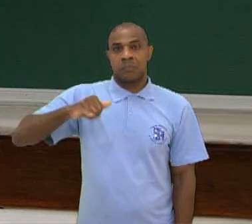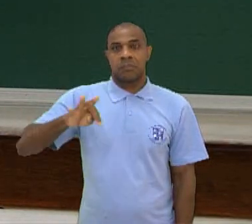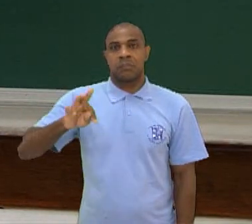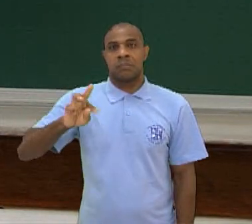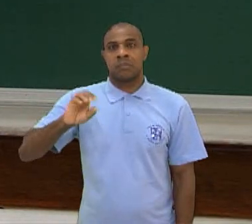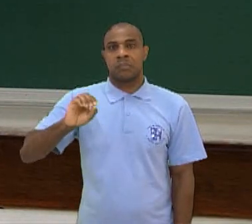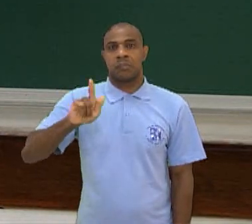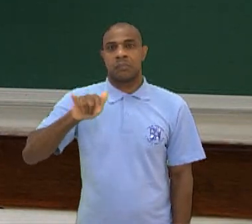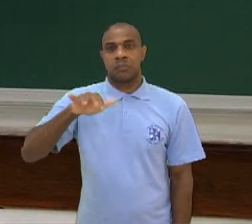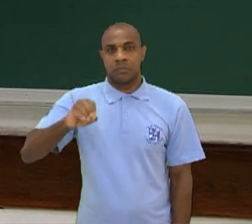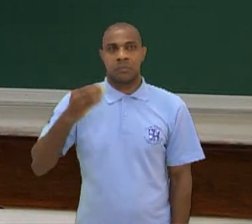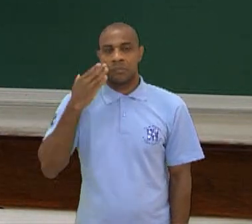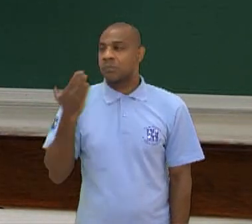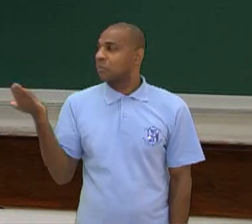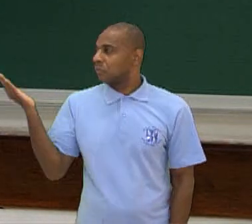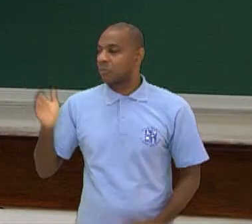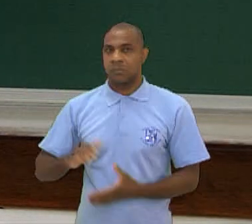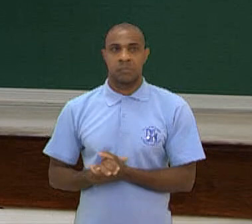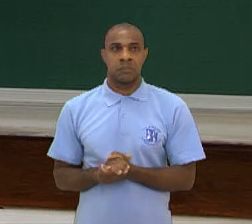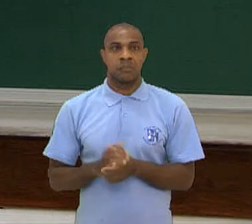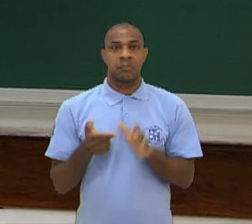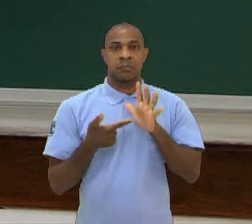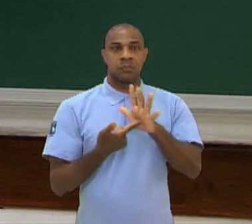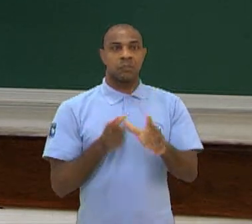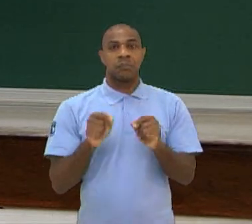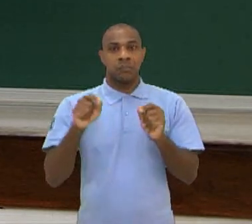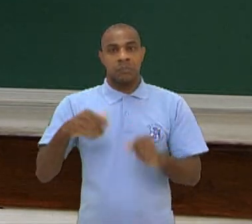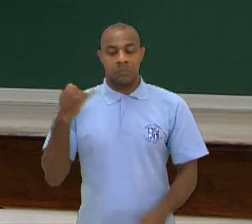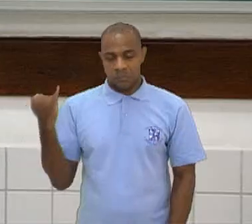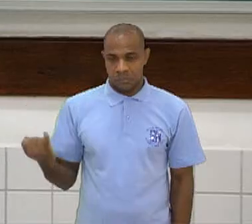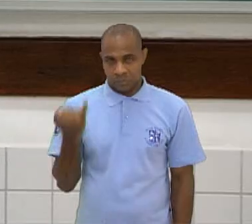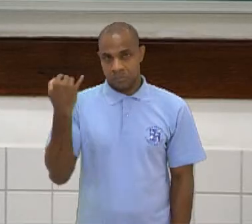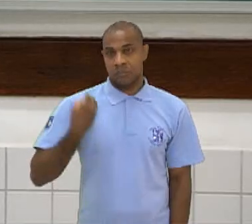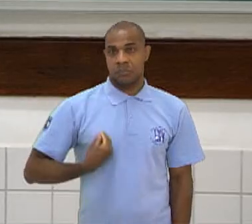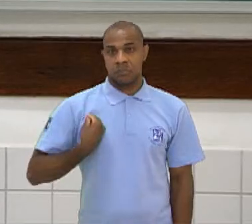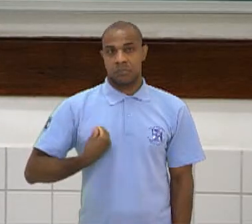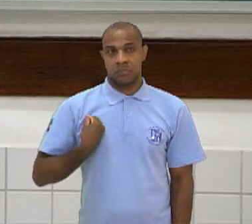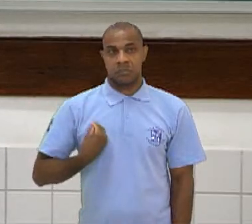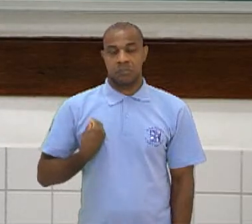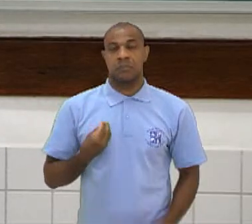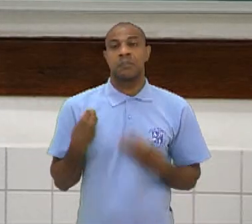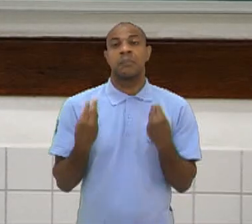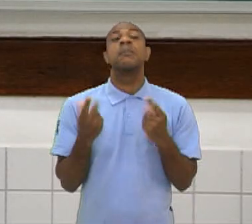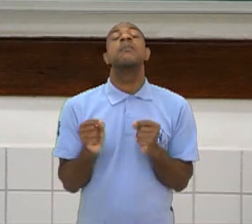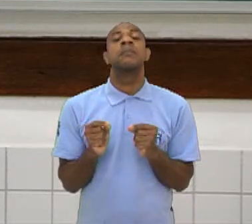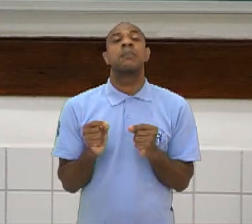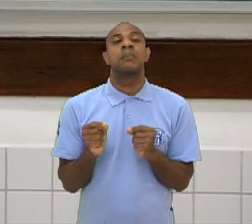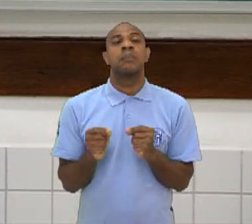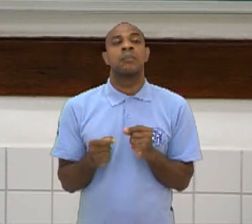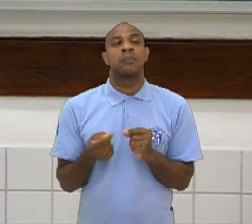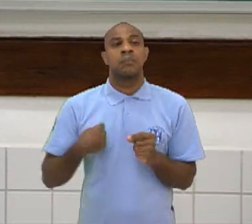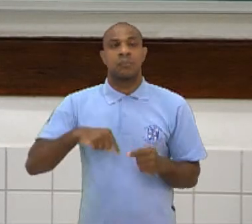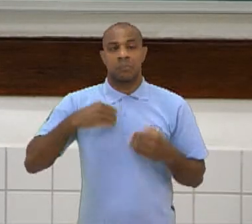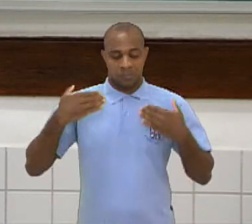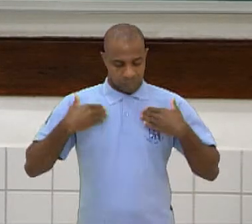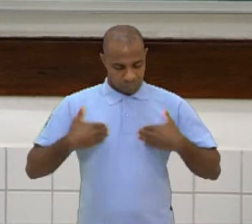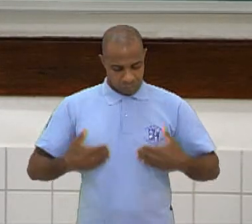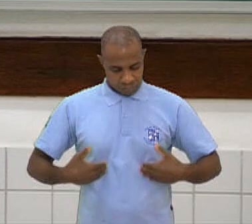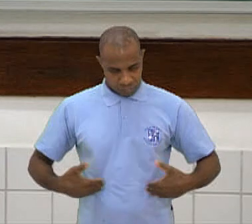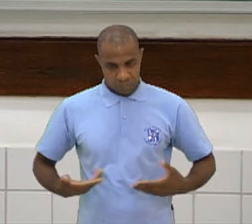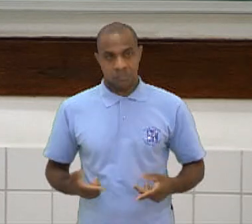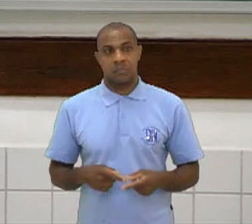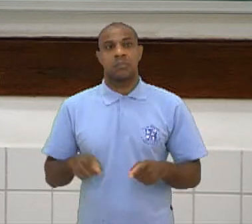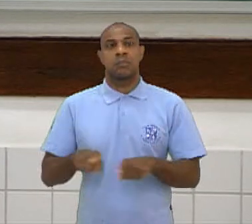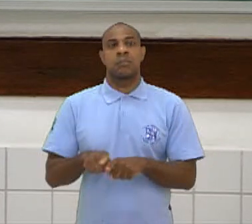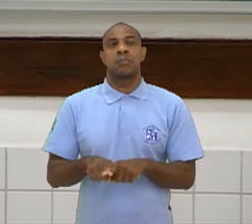dele. Aqui está mostrando que o nitrogênio ele é fundamental, gente. Para quê? Para a constituição do nosso corpo, né? Ele forma lá os